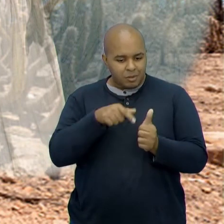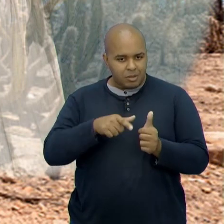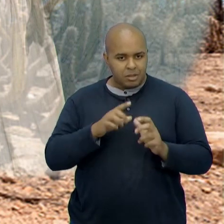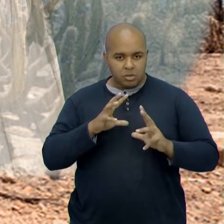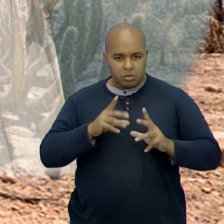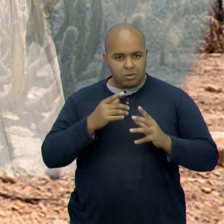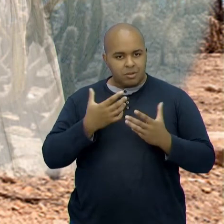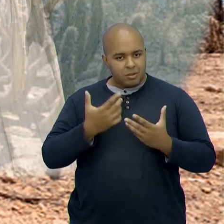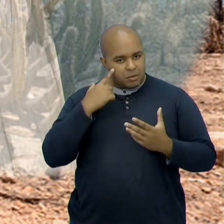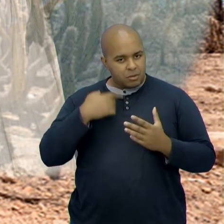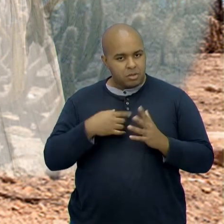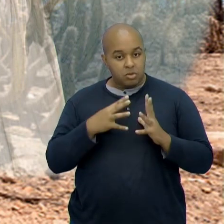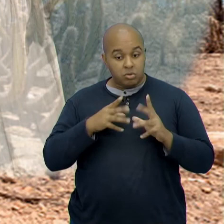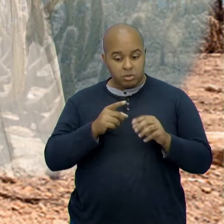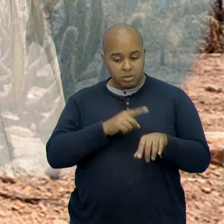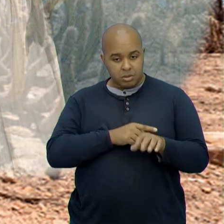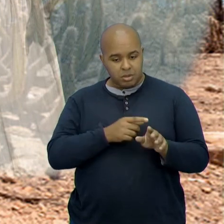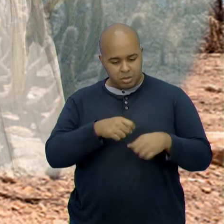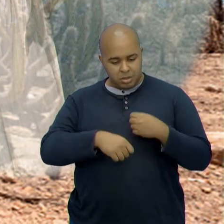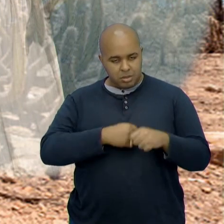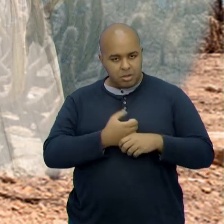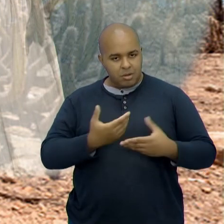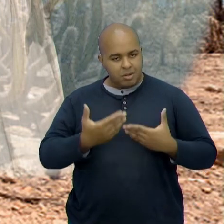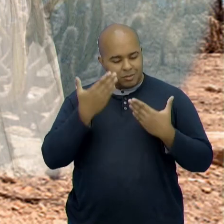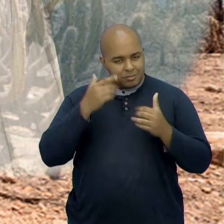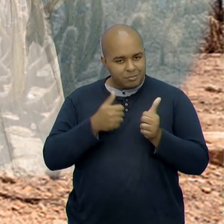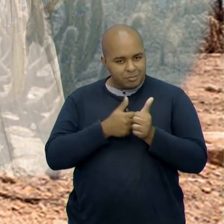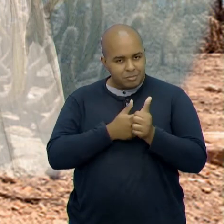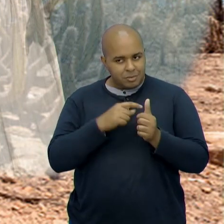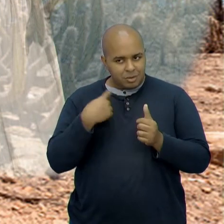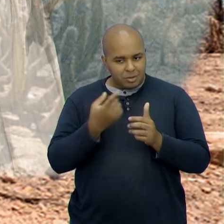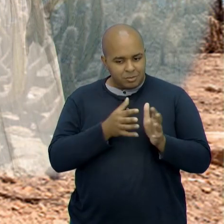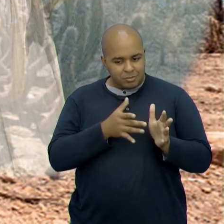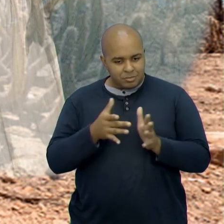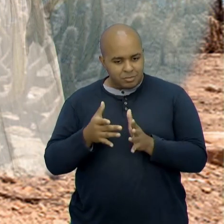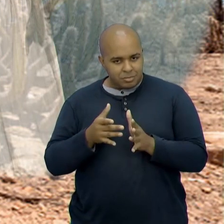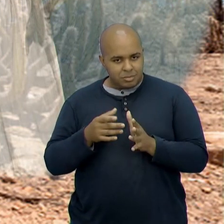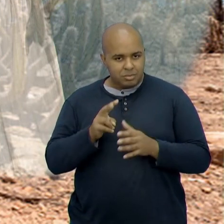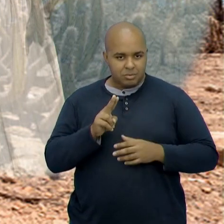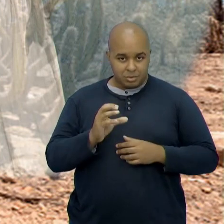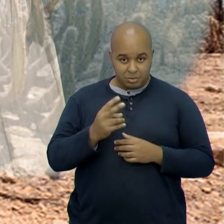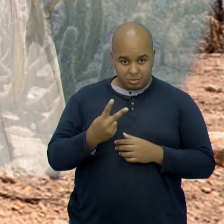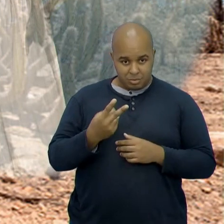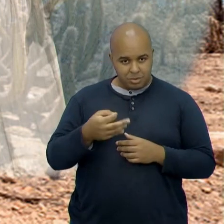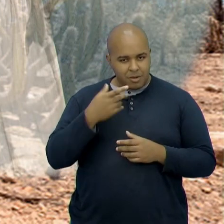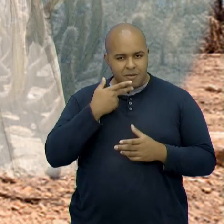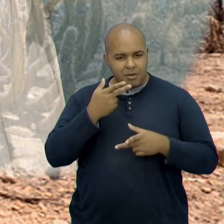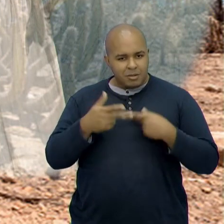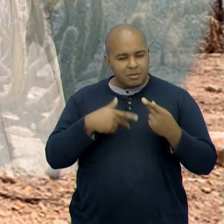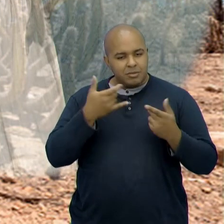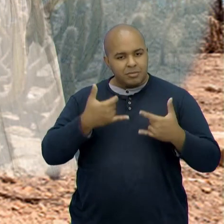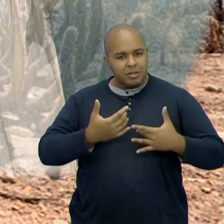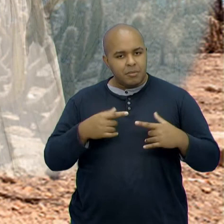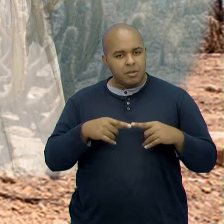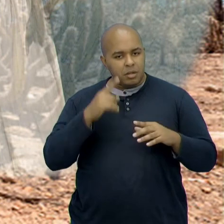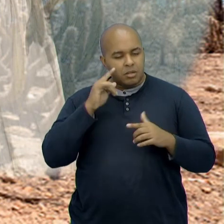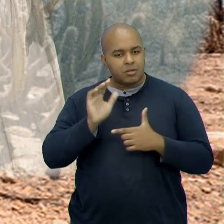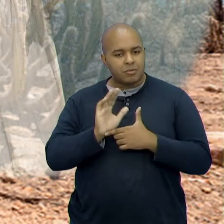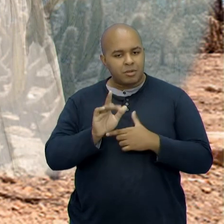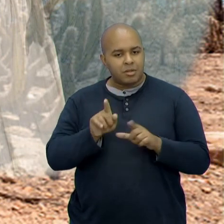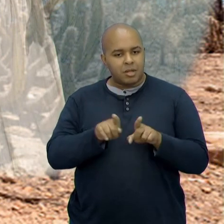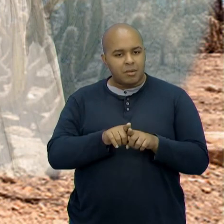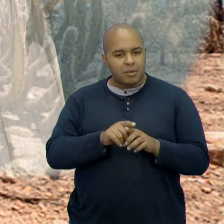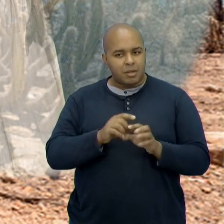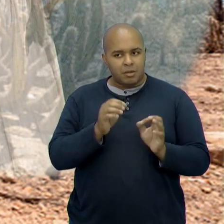me toleraram durante todo esse ano e acompanharam aí a nossa trajetória no UC2, falando de filme